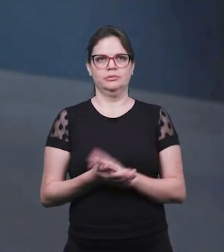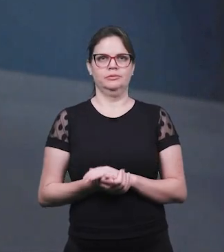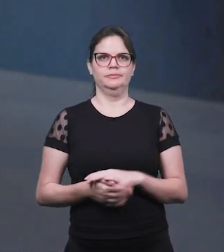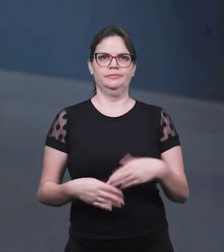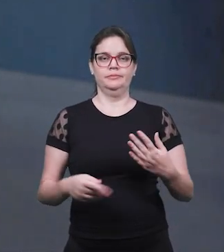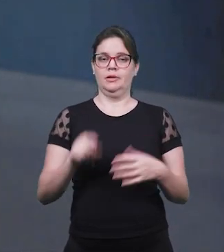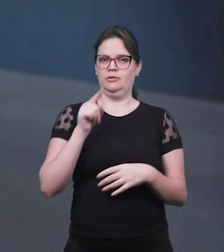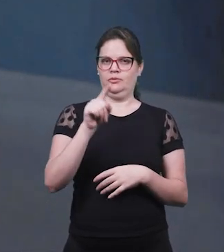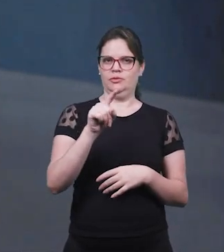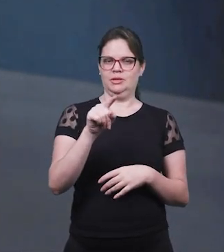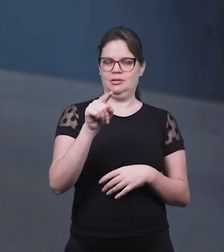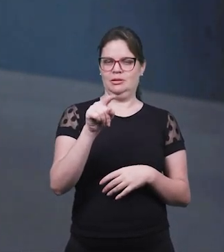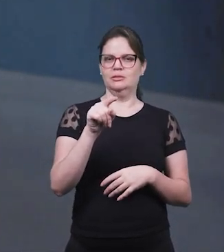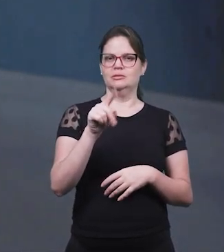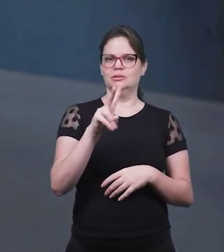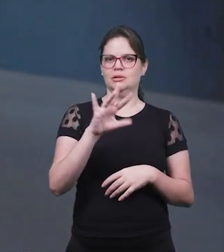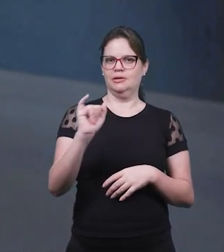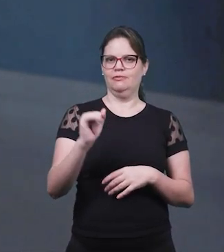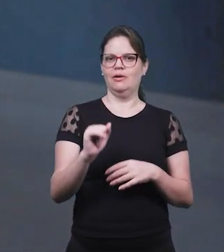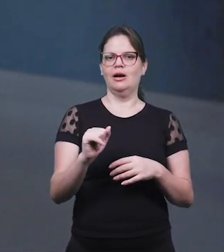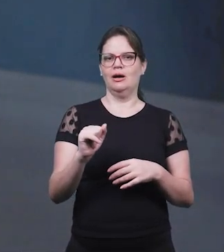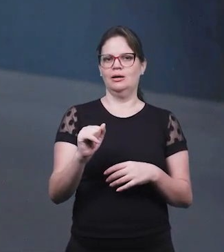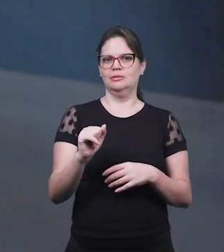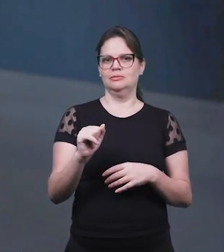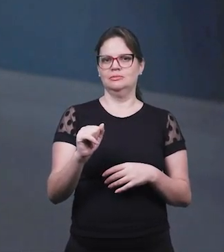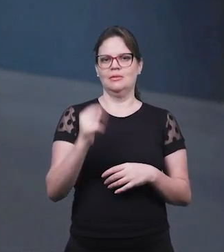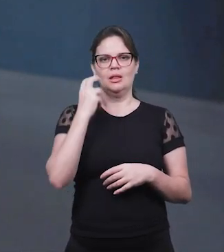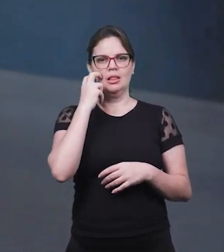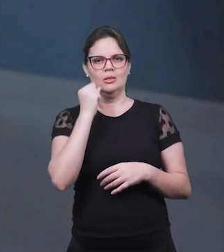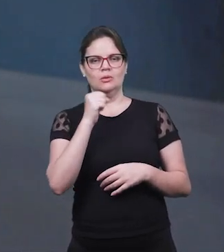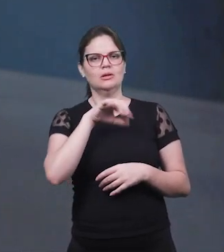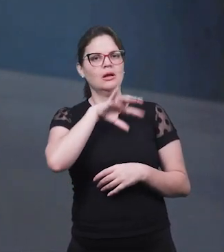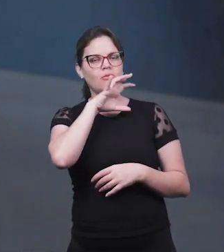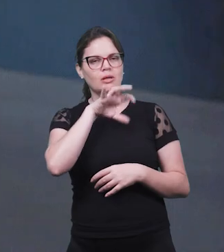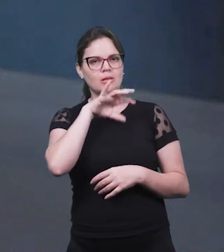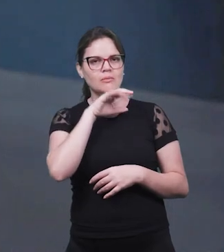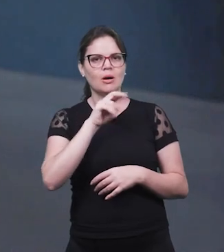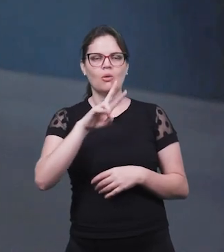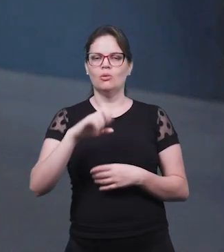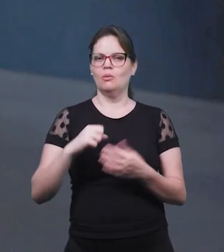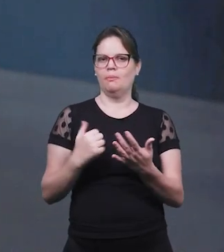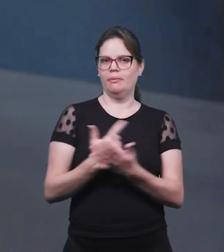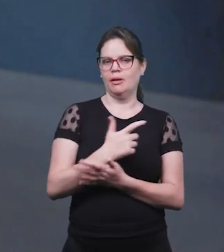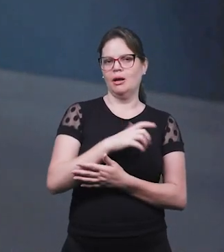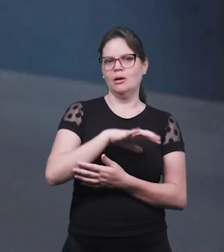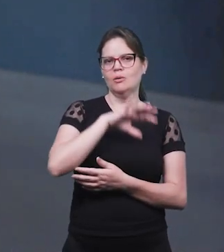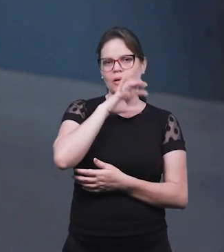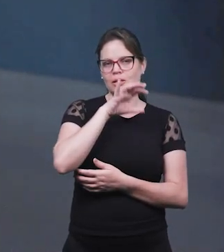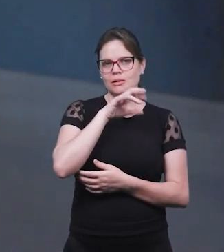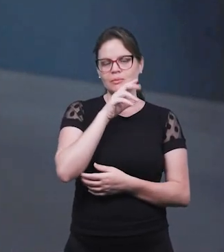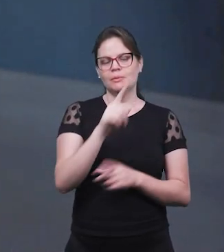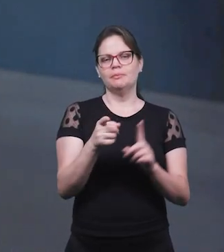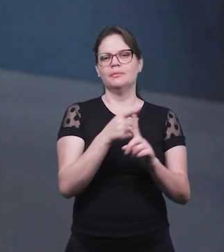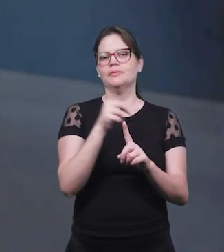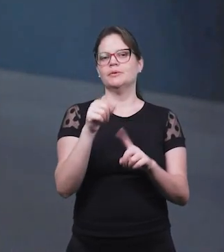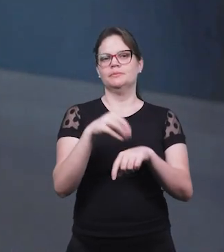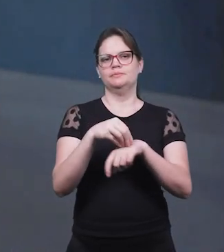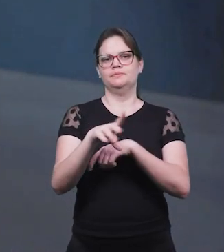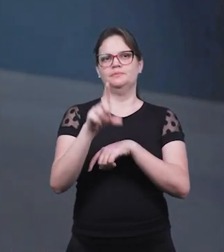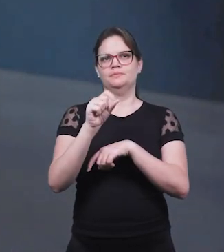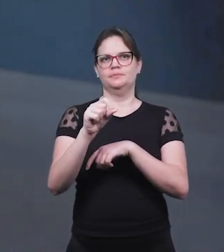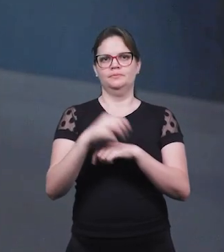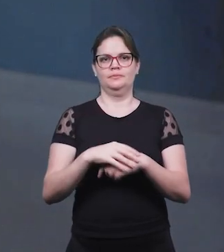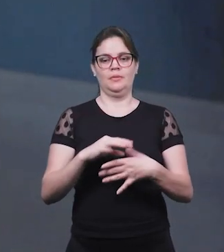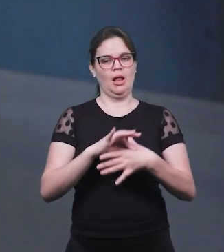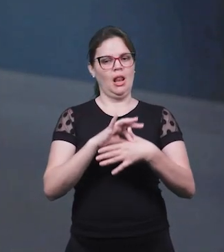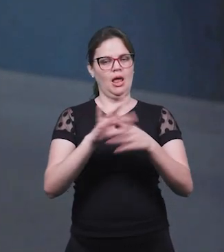que vai ou adquirir um animal recente, a primeira orientação, leve